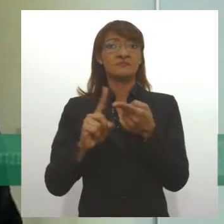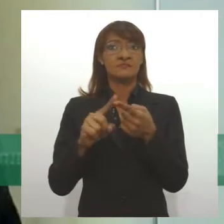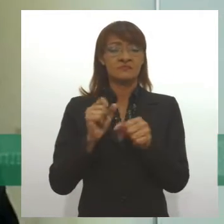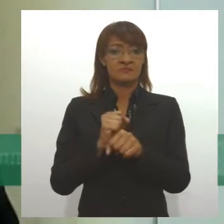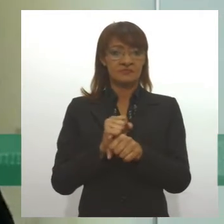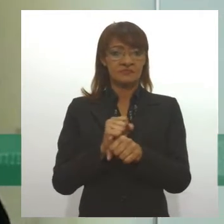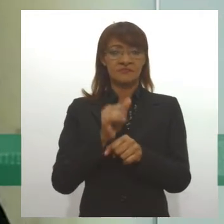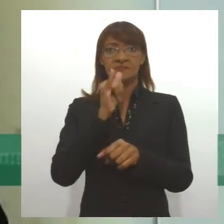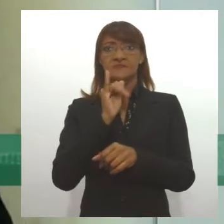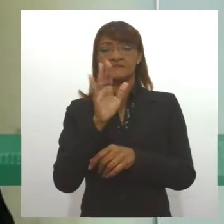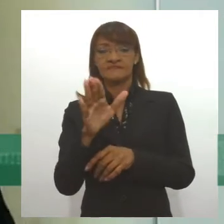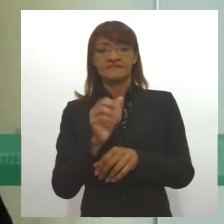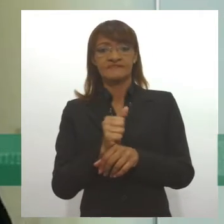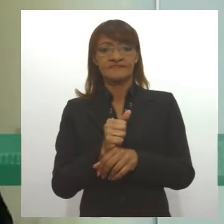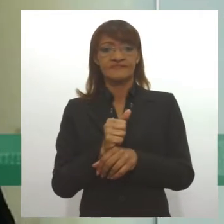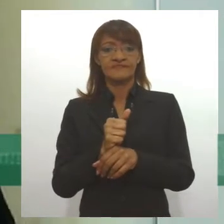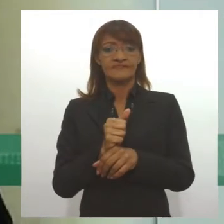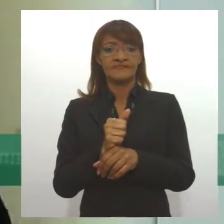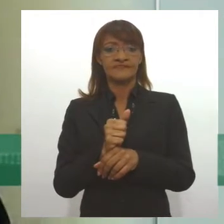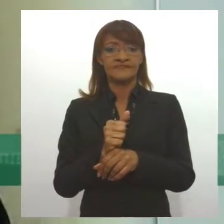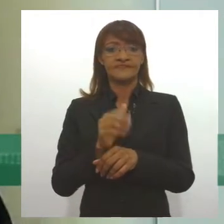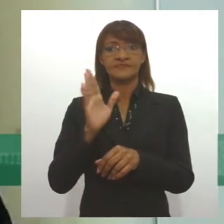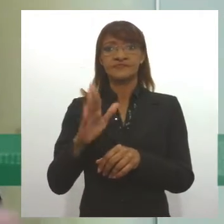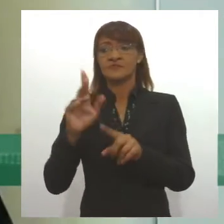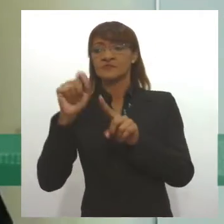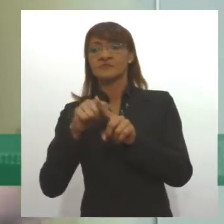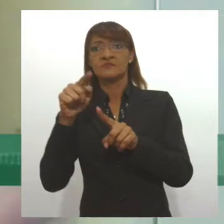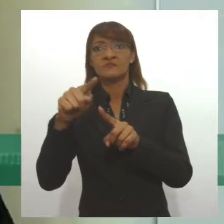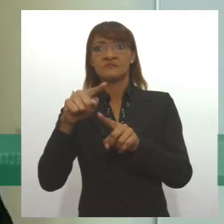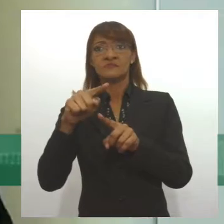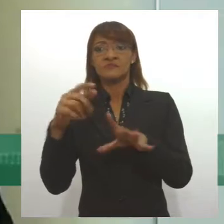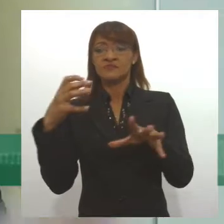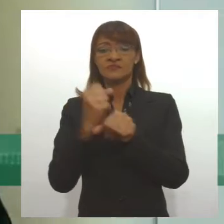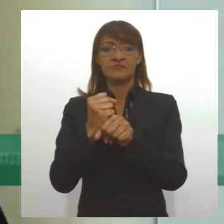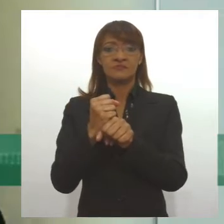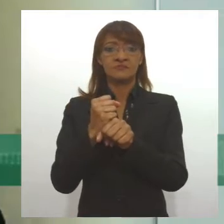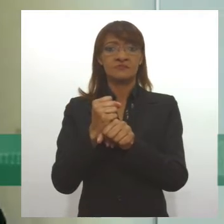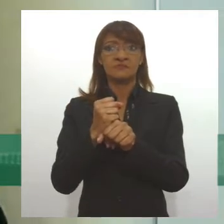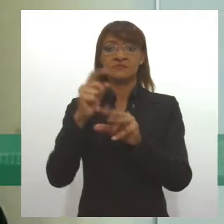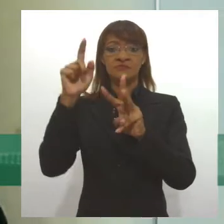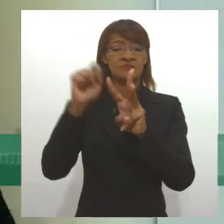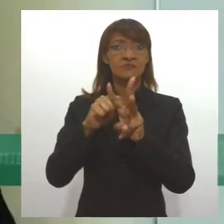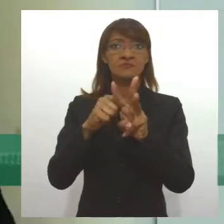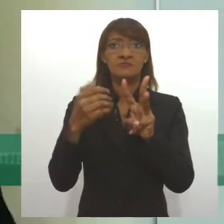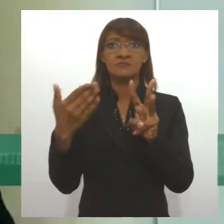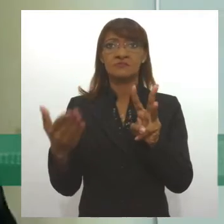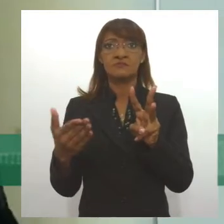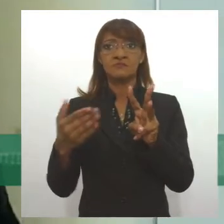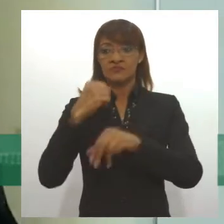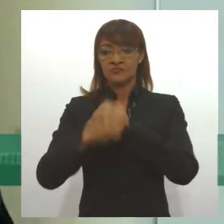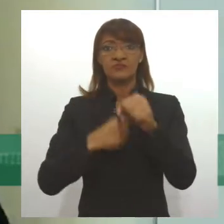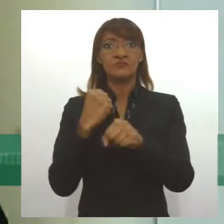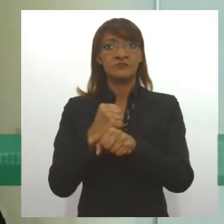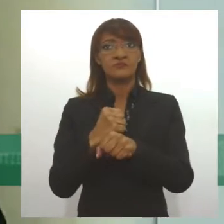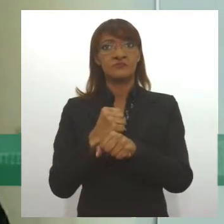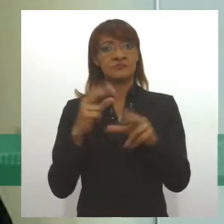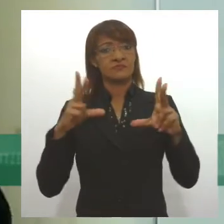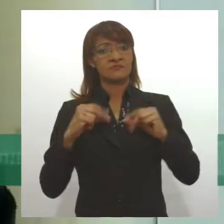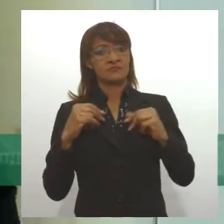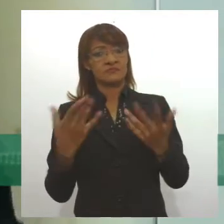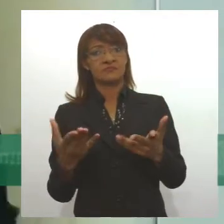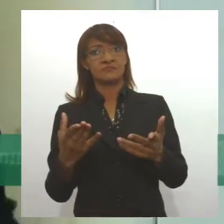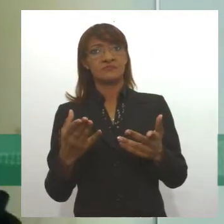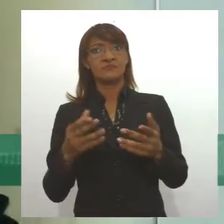férias forense por ano, que vai praticamente a um mês. Se juntar tudo, são 3 meses de férias por ano. E pior, vendem as